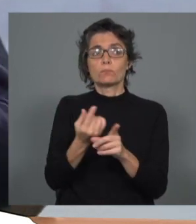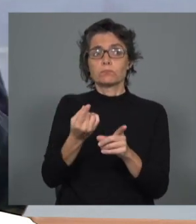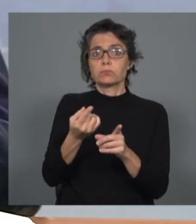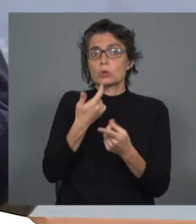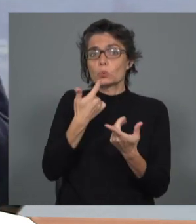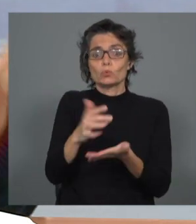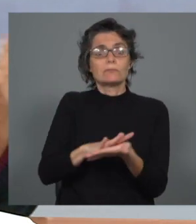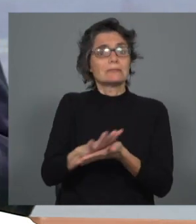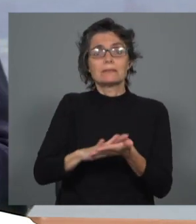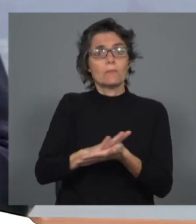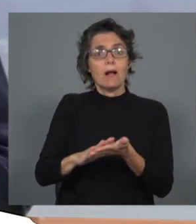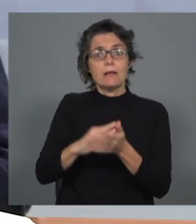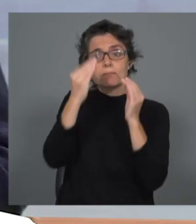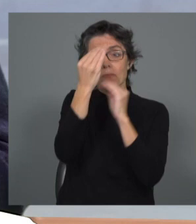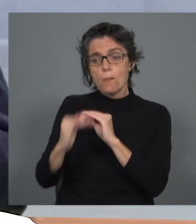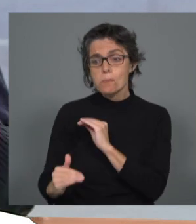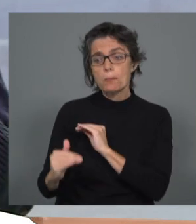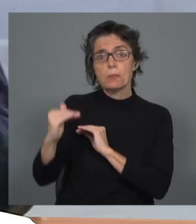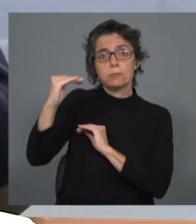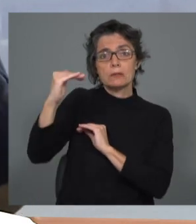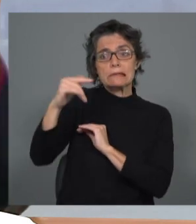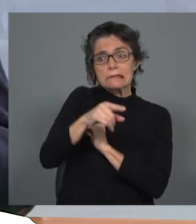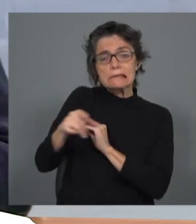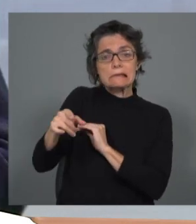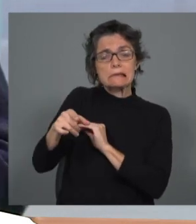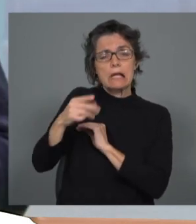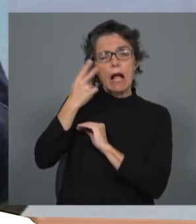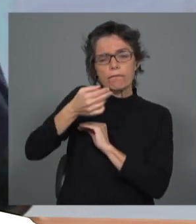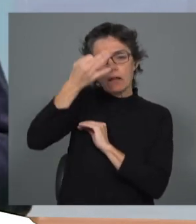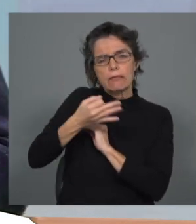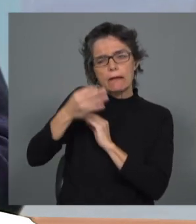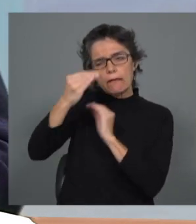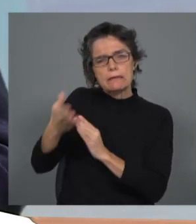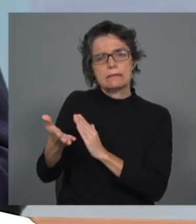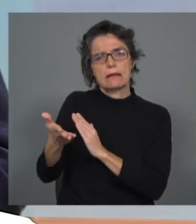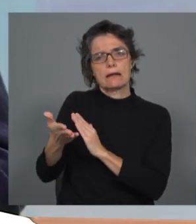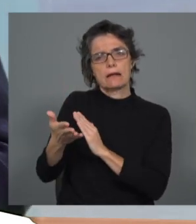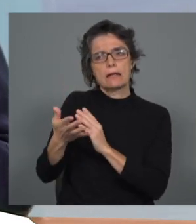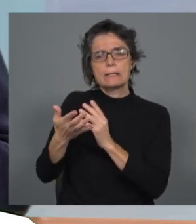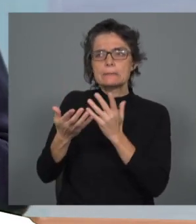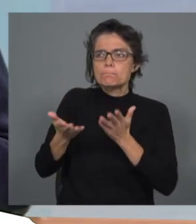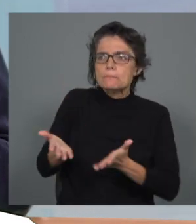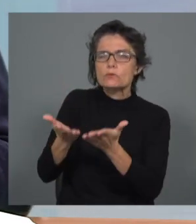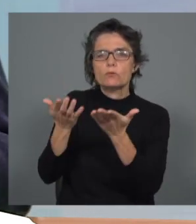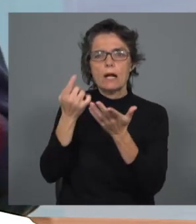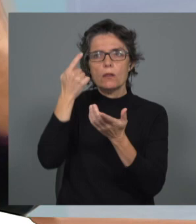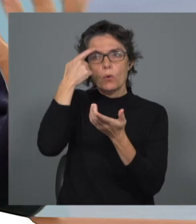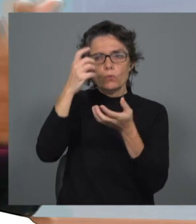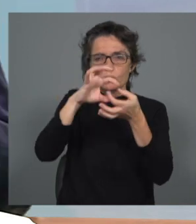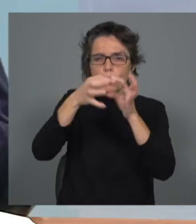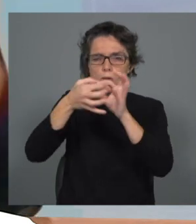fundamental no crescimento das pessoas, a ter uma vida digna, ensinar as pessoas, ajudar as pessoas a pensar,